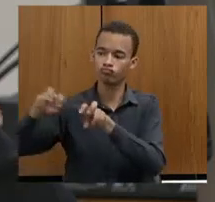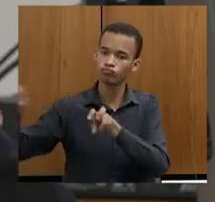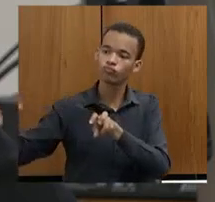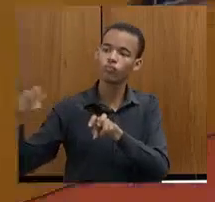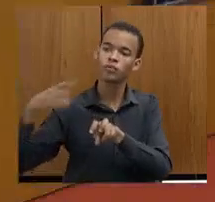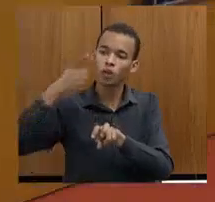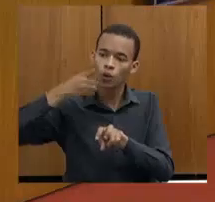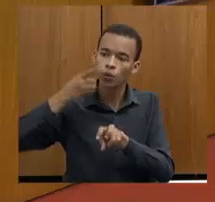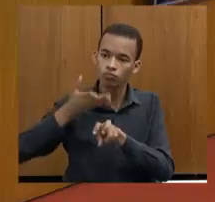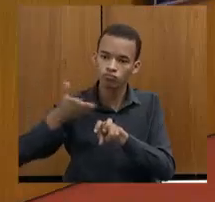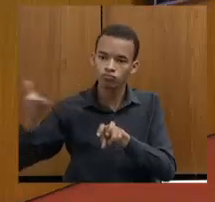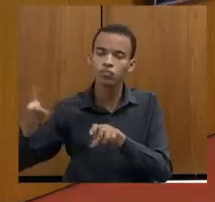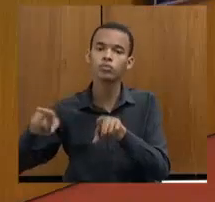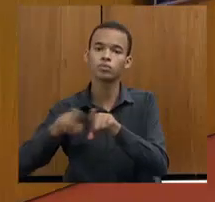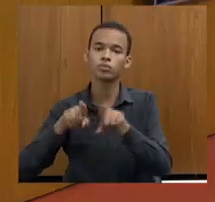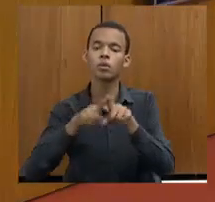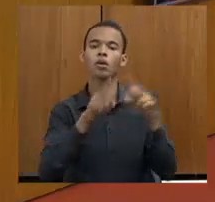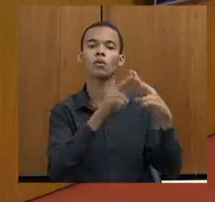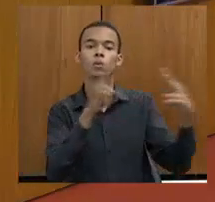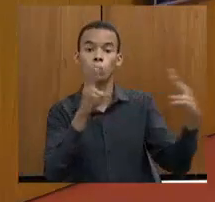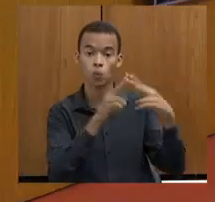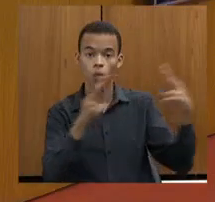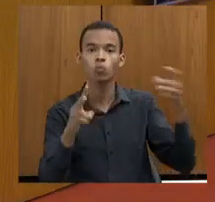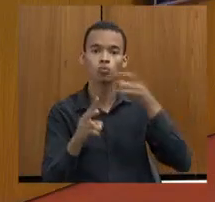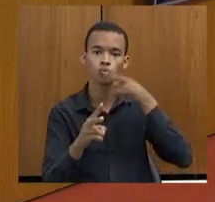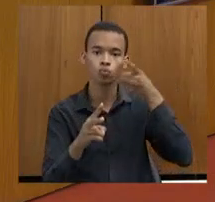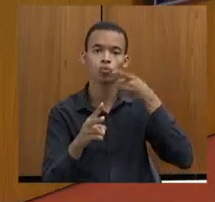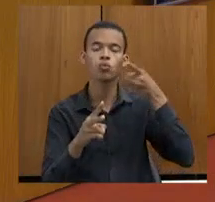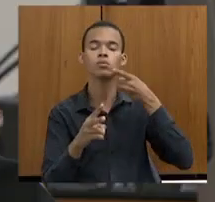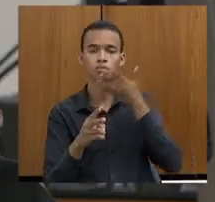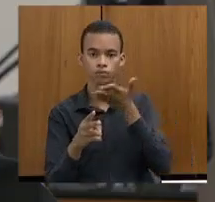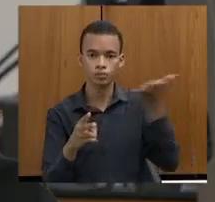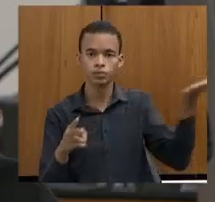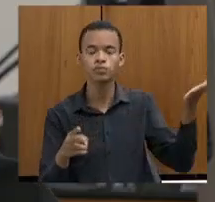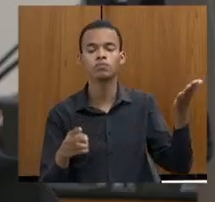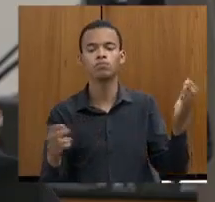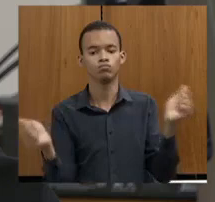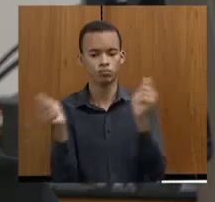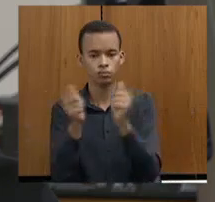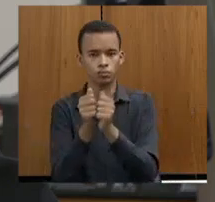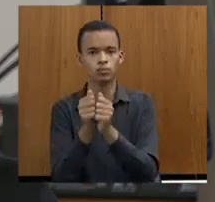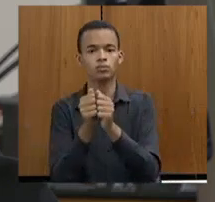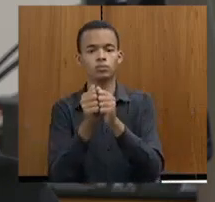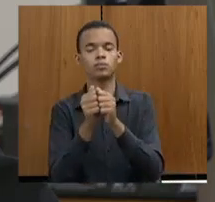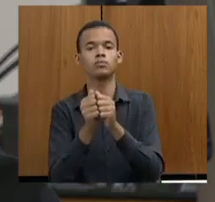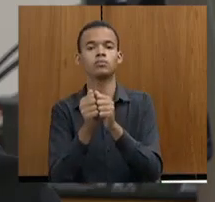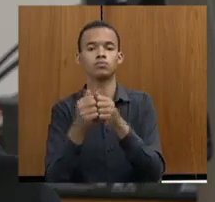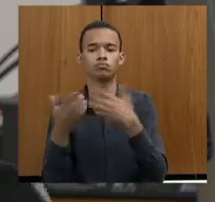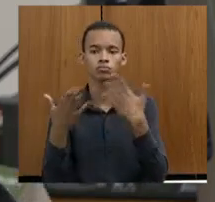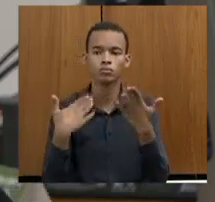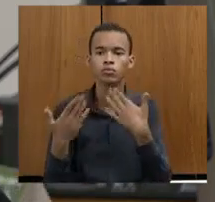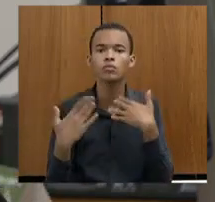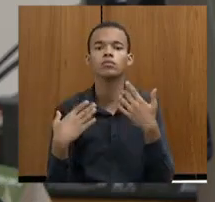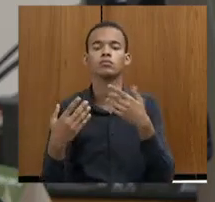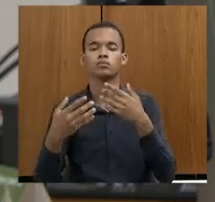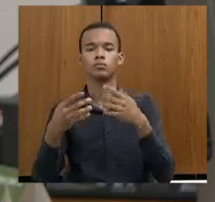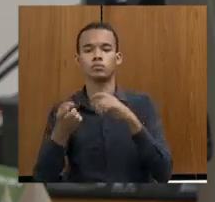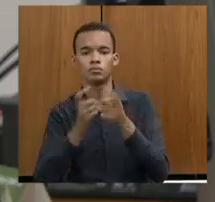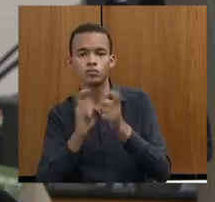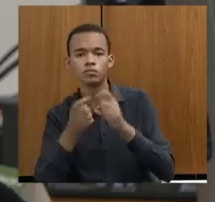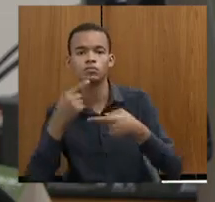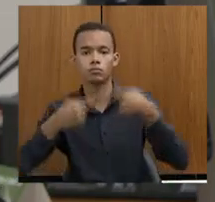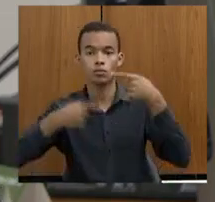aqui remotamente e presencialmente pela oportunidade da gente apresentar esses números debater com